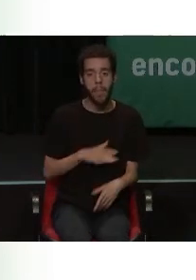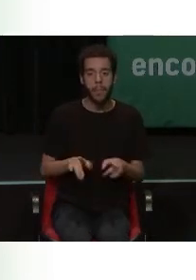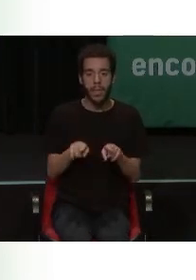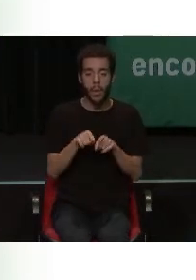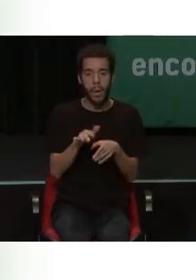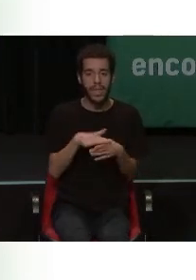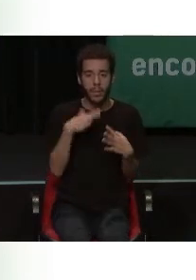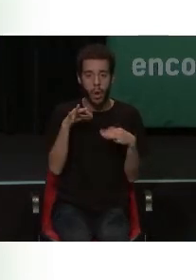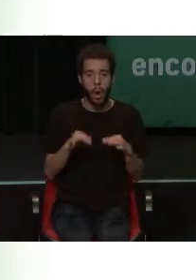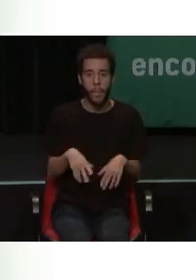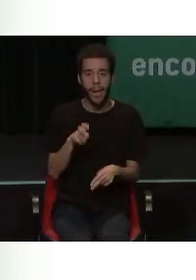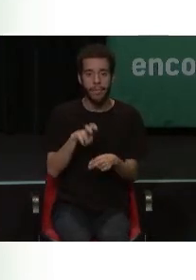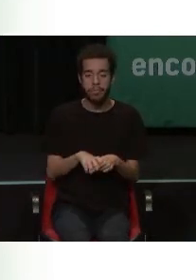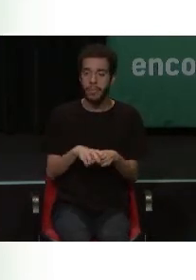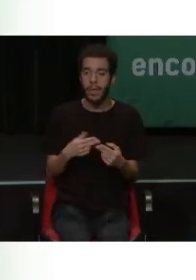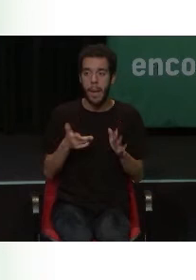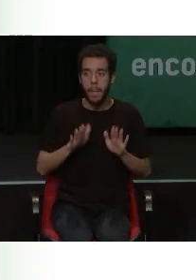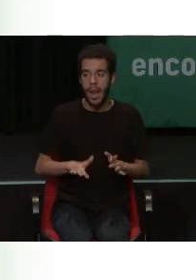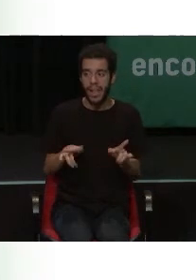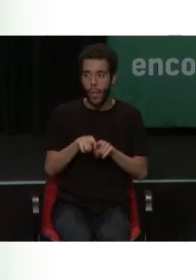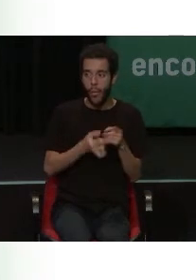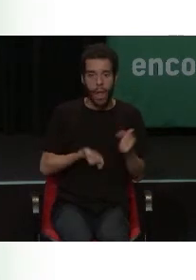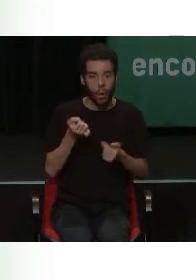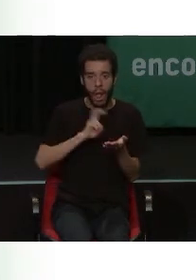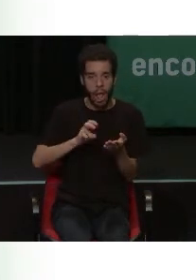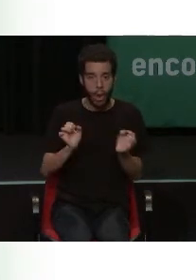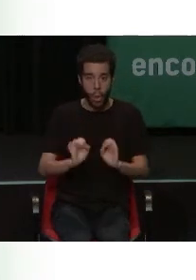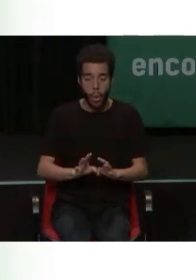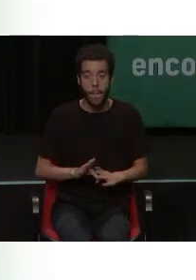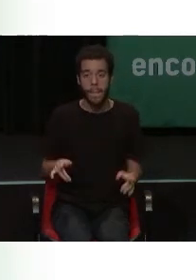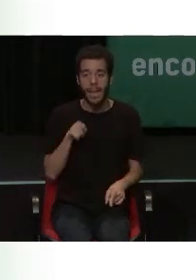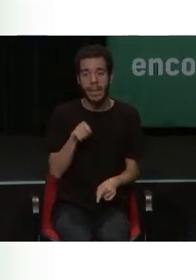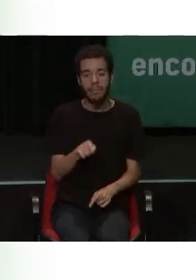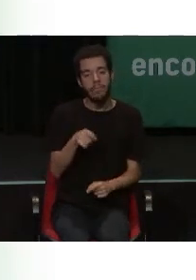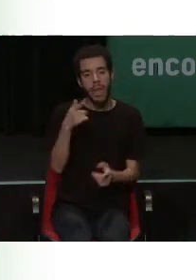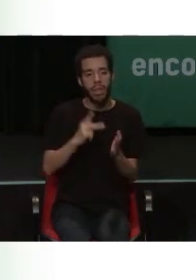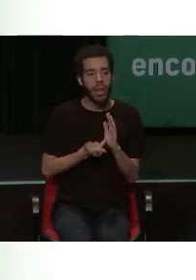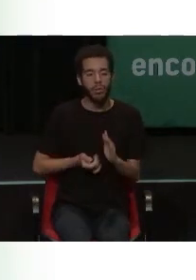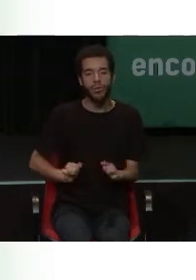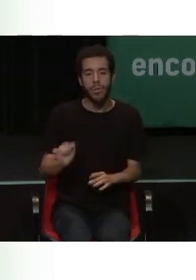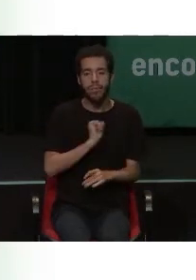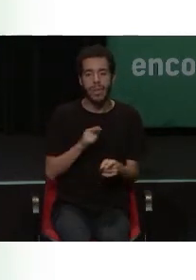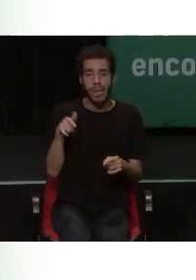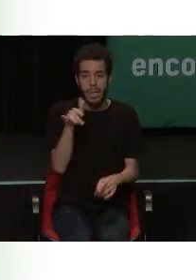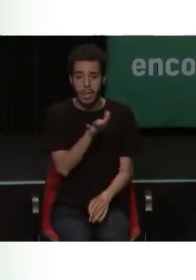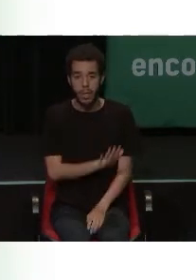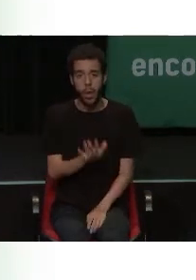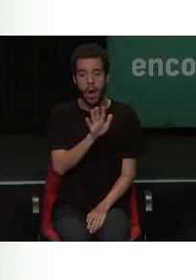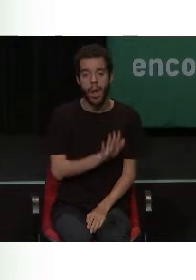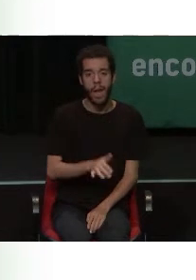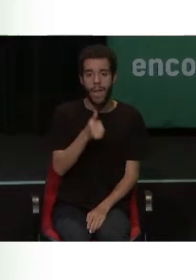situação normal, e o nosso indicador consegue, estão a ver, quando estamos na zona vermelha, que é